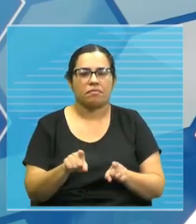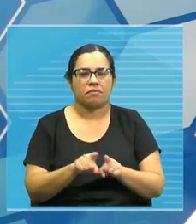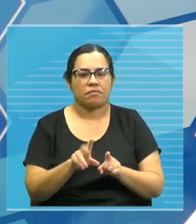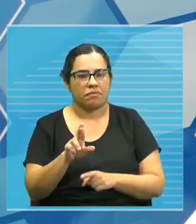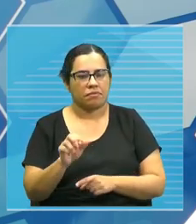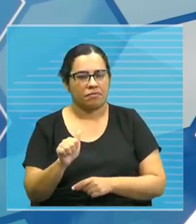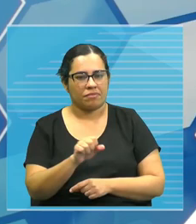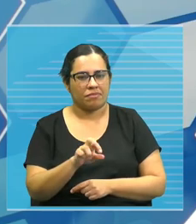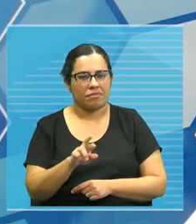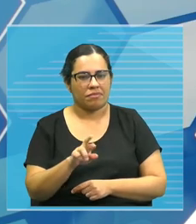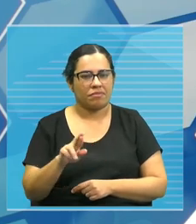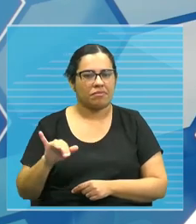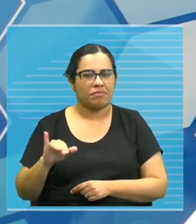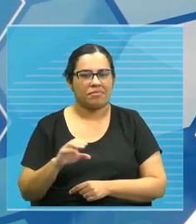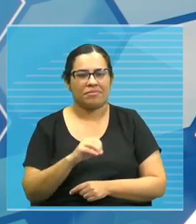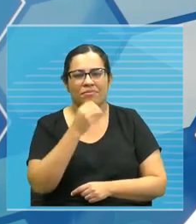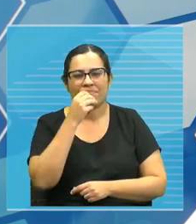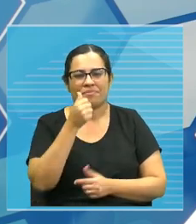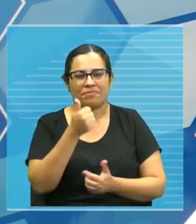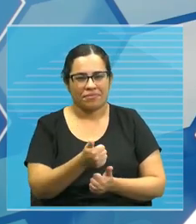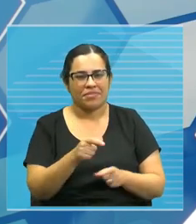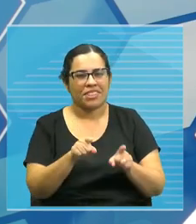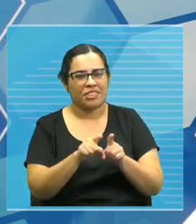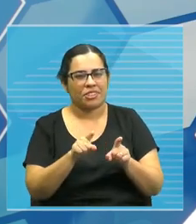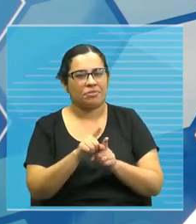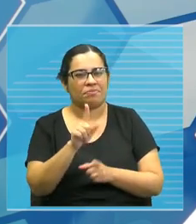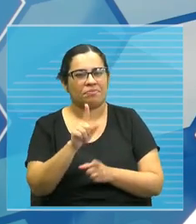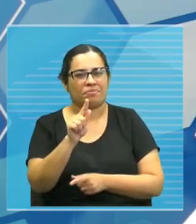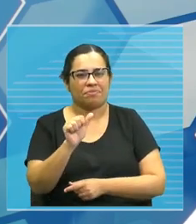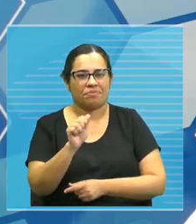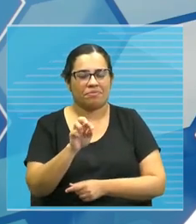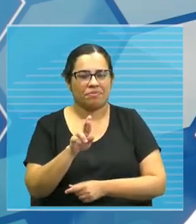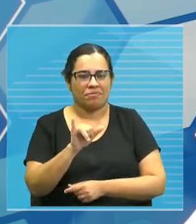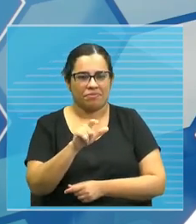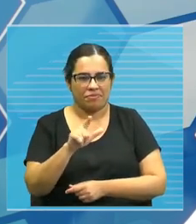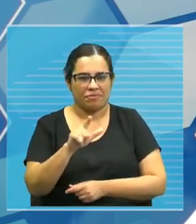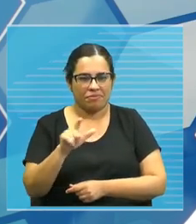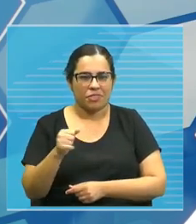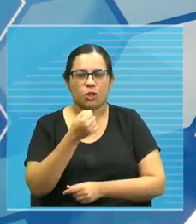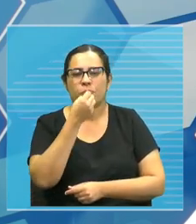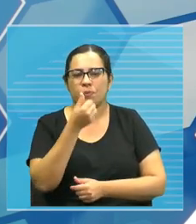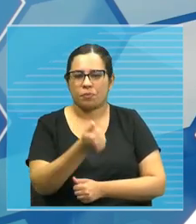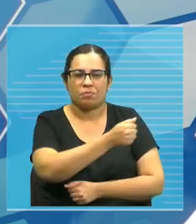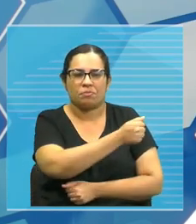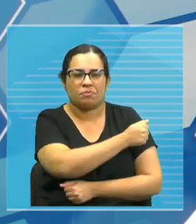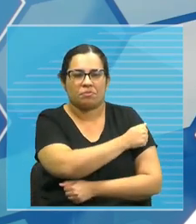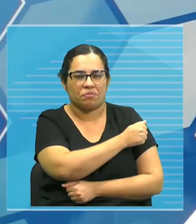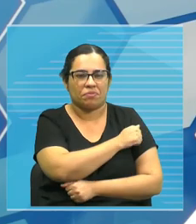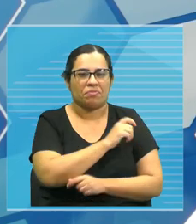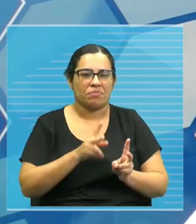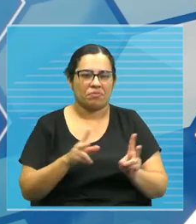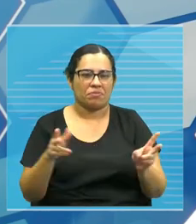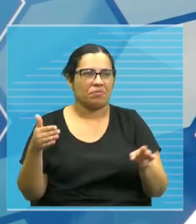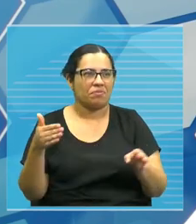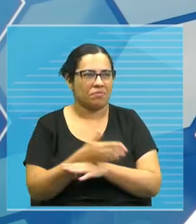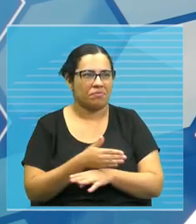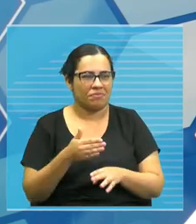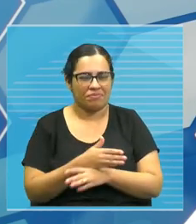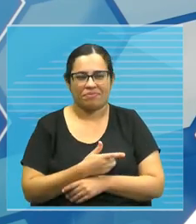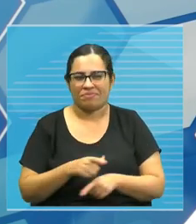a Gabriela Sobreira sempre aqui daqui a pouco tá meu amigo Adriel sempre tá aqui com a gente